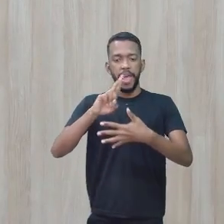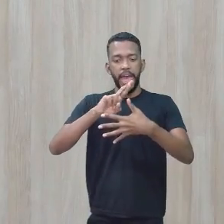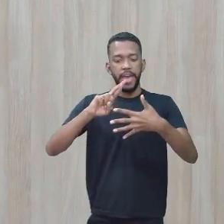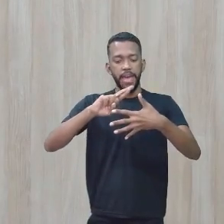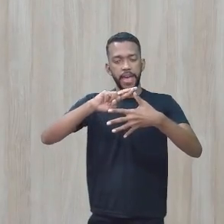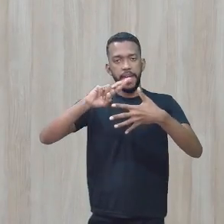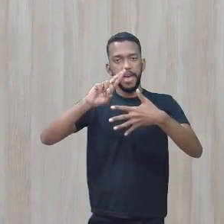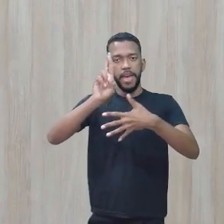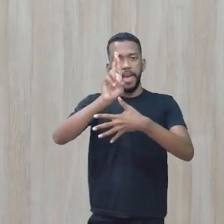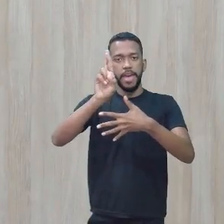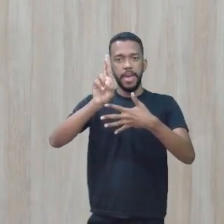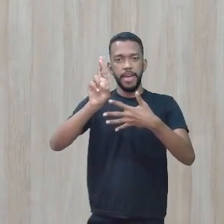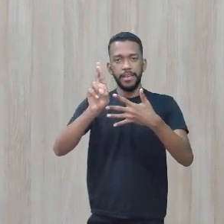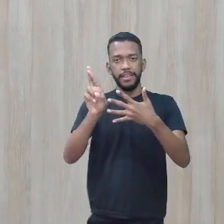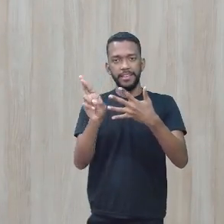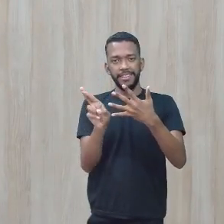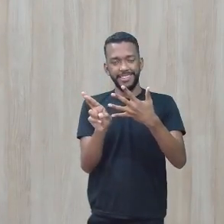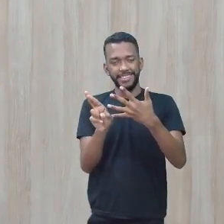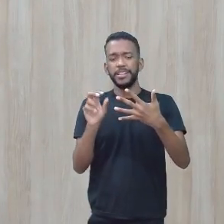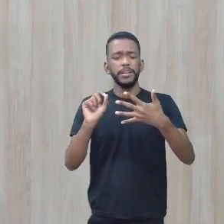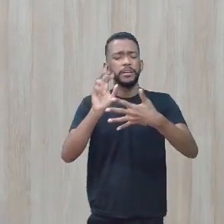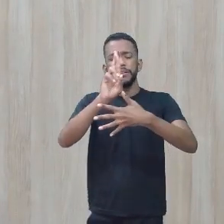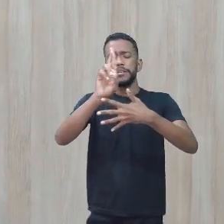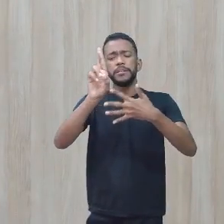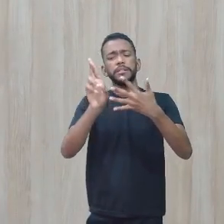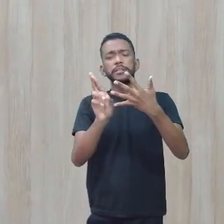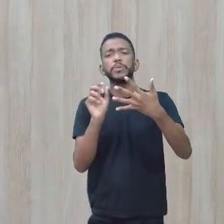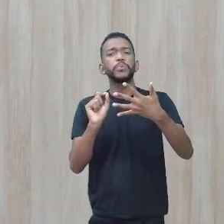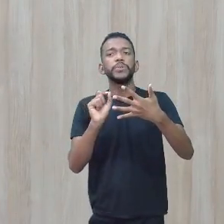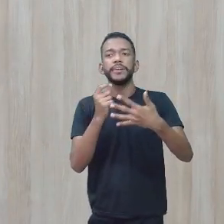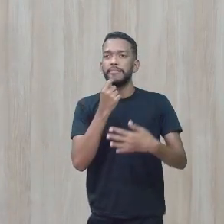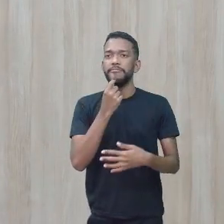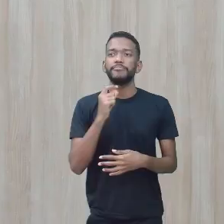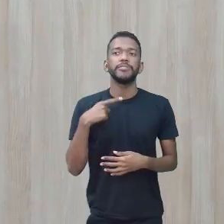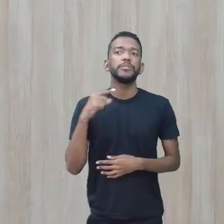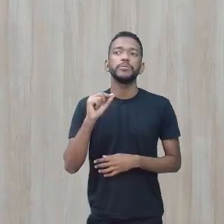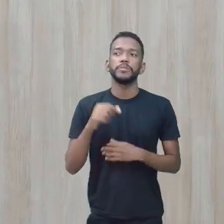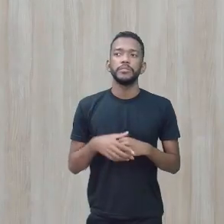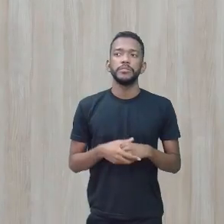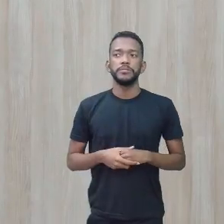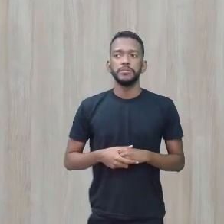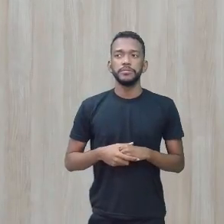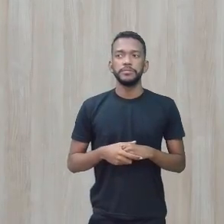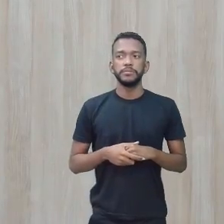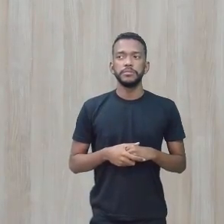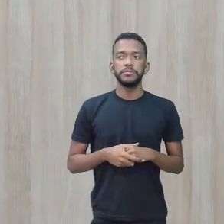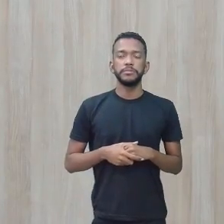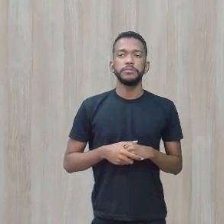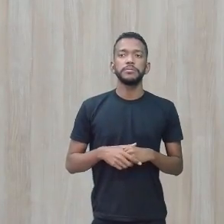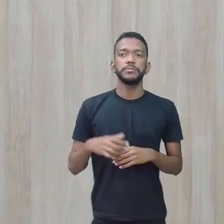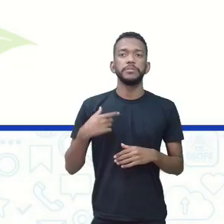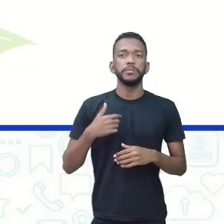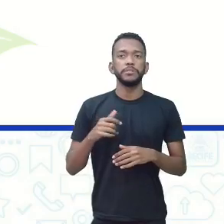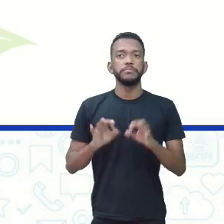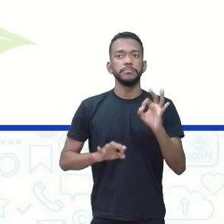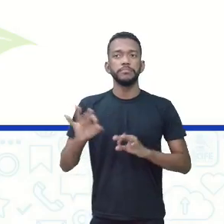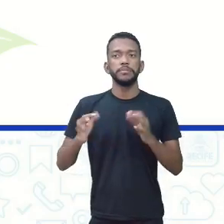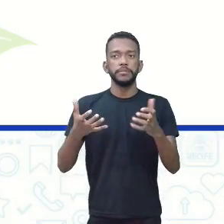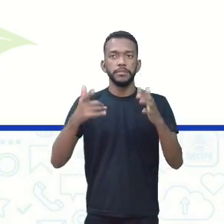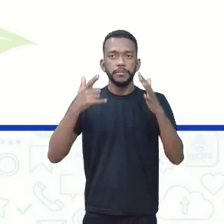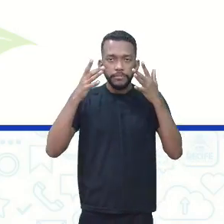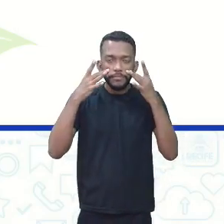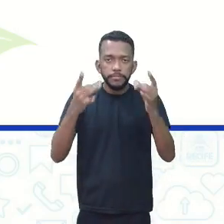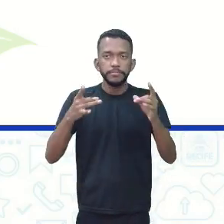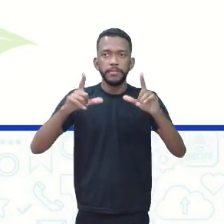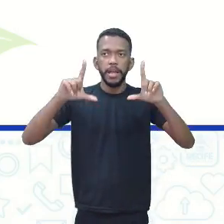né? O que é esses 5 R's? Esses 5 R's é uma política que visa